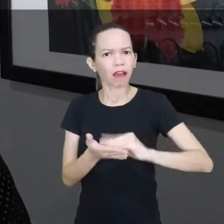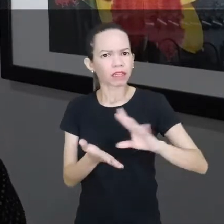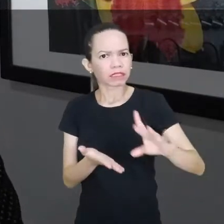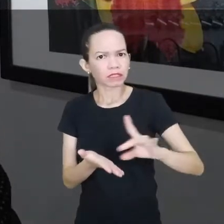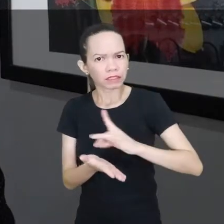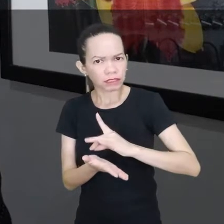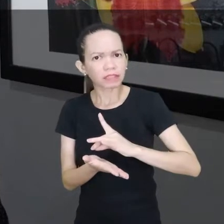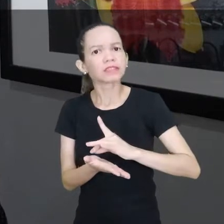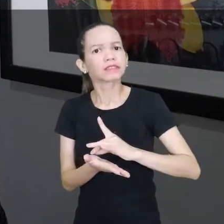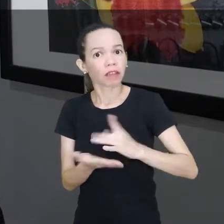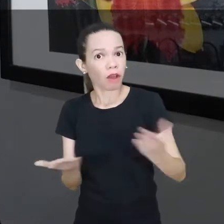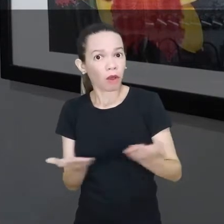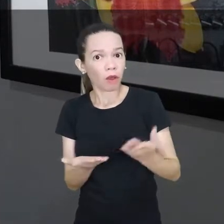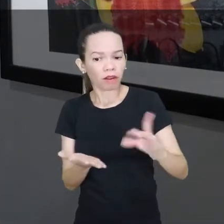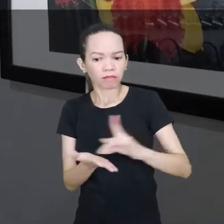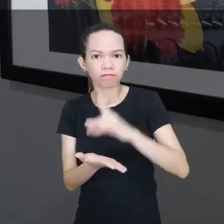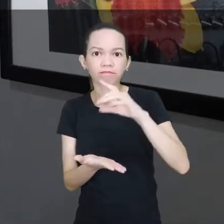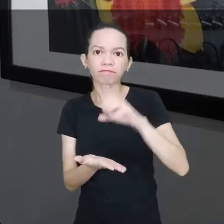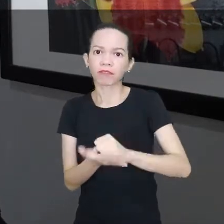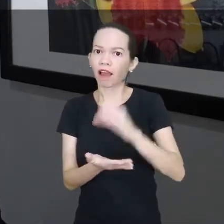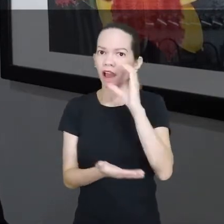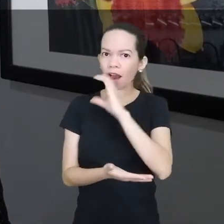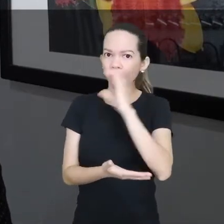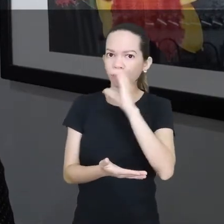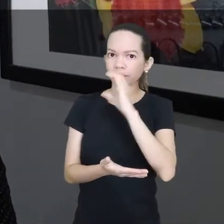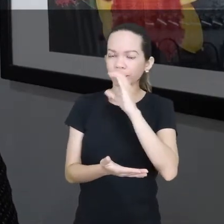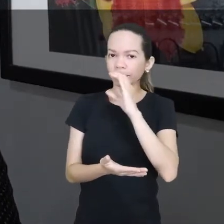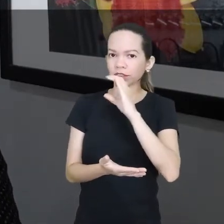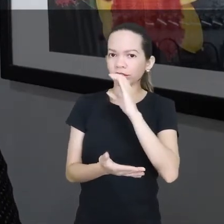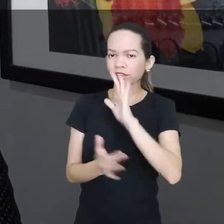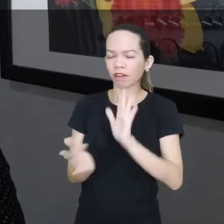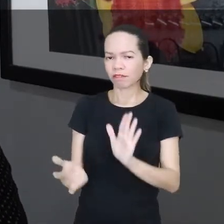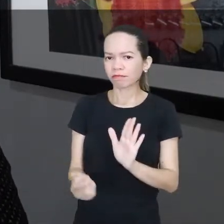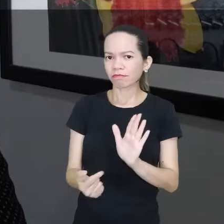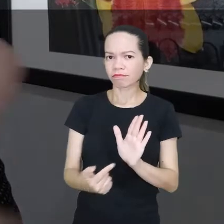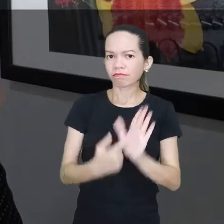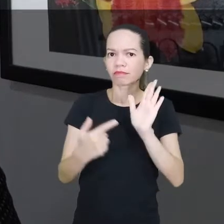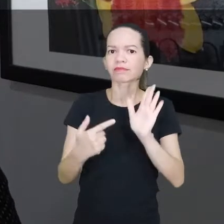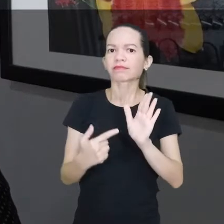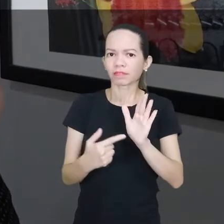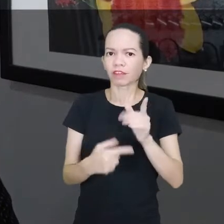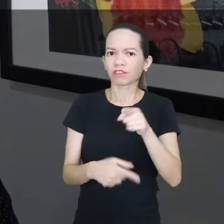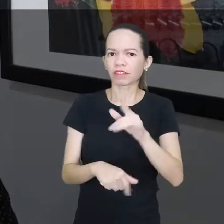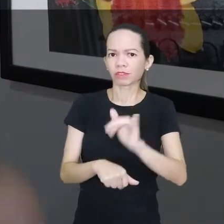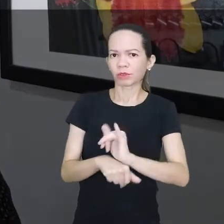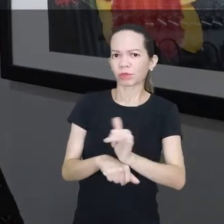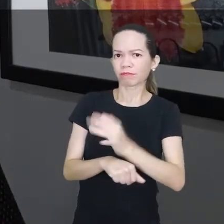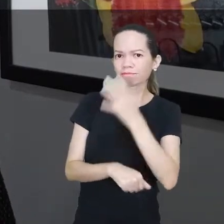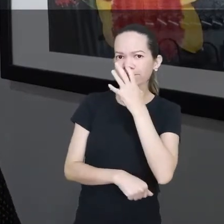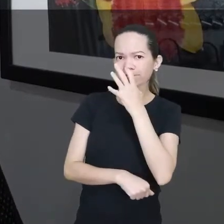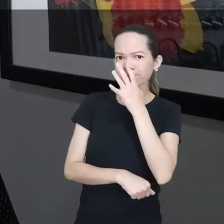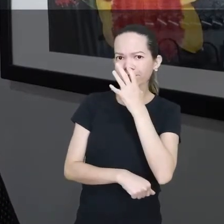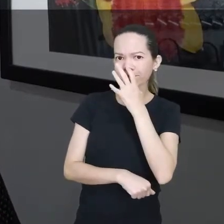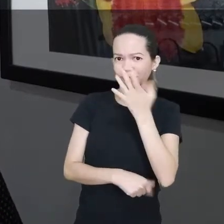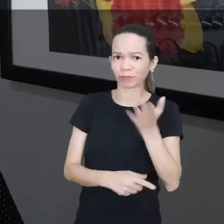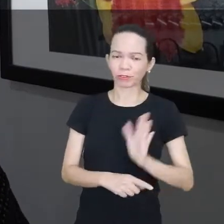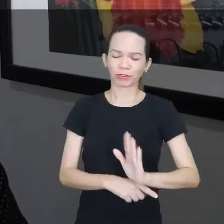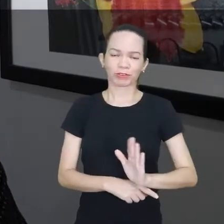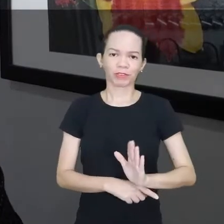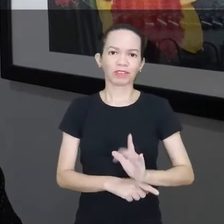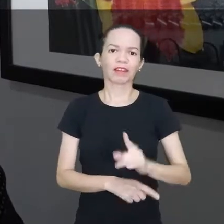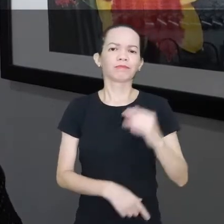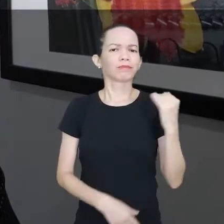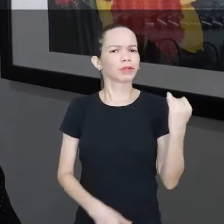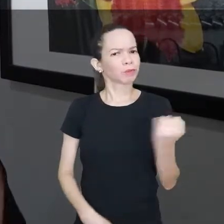em nosso canal, faça a sua inscrição, é rapidinho aí, basta clicar em inscrever-se. Está aí pelo YouTube assistindo agora esse café.